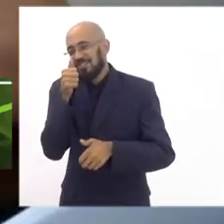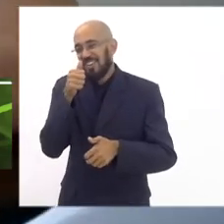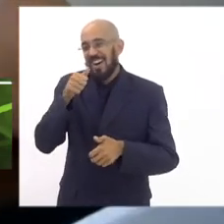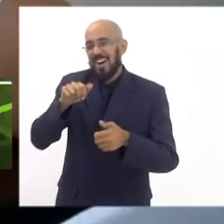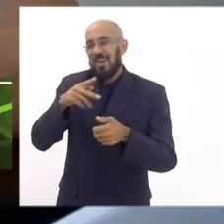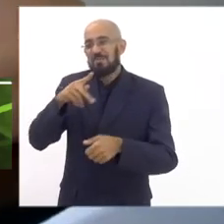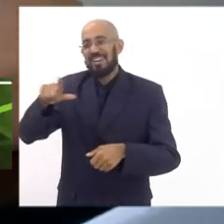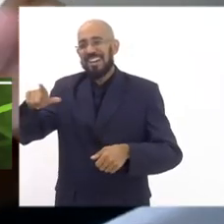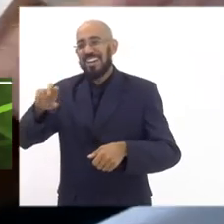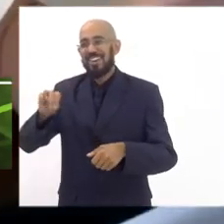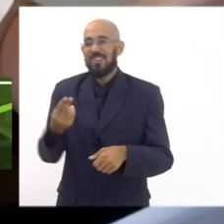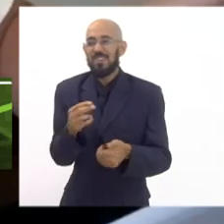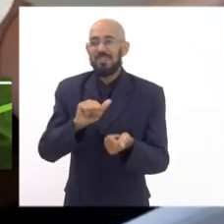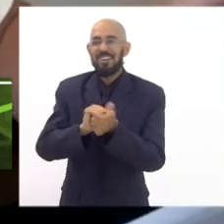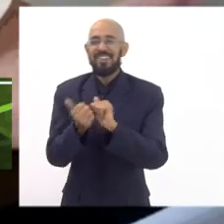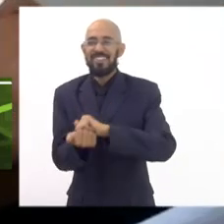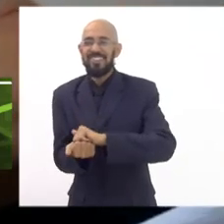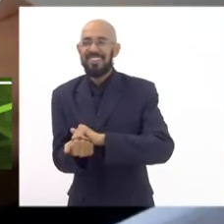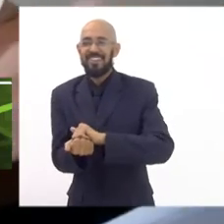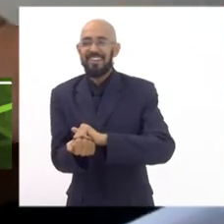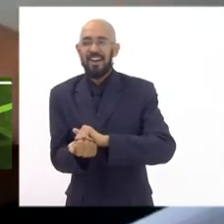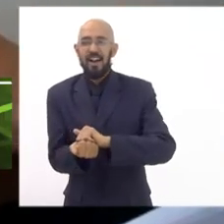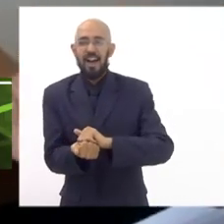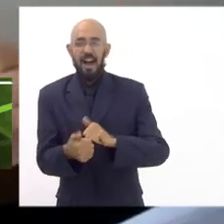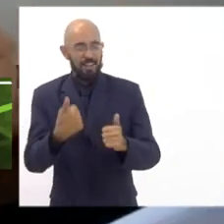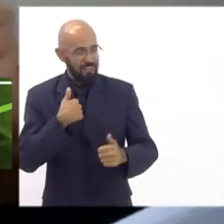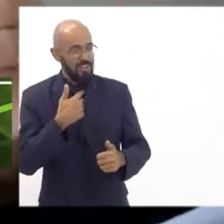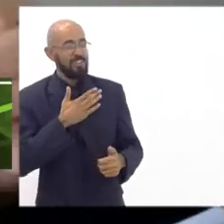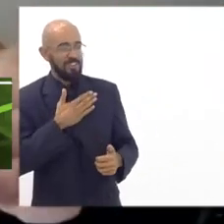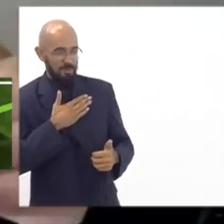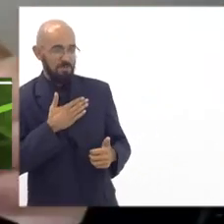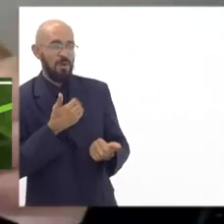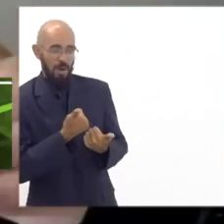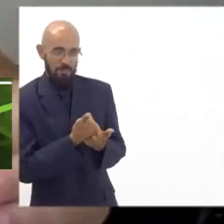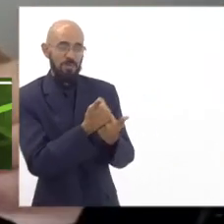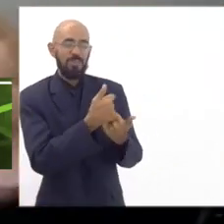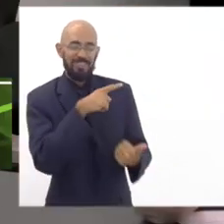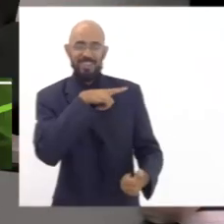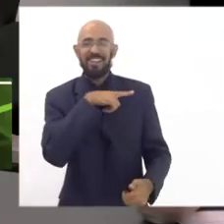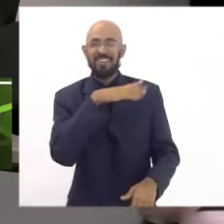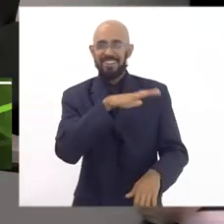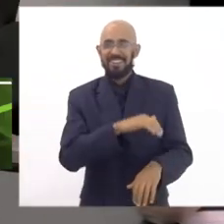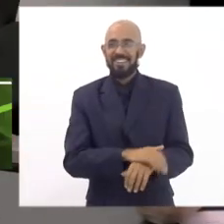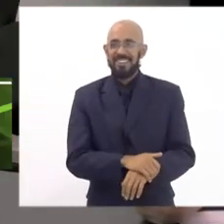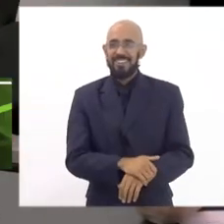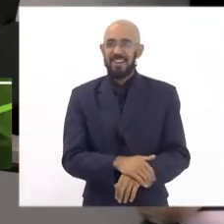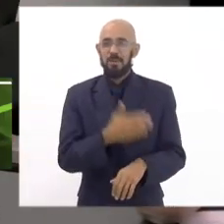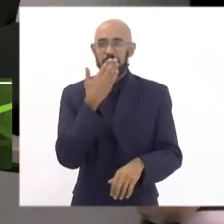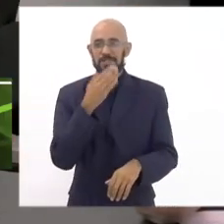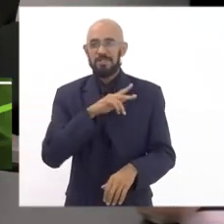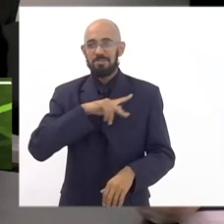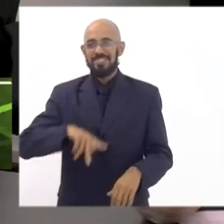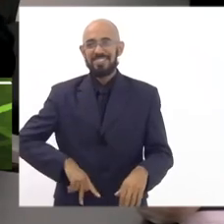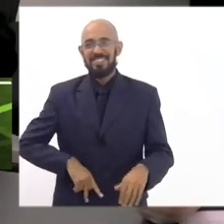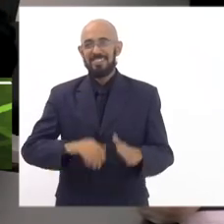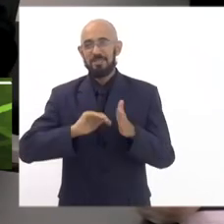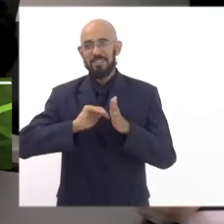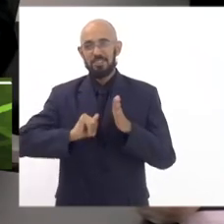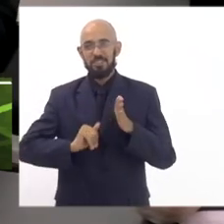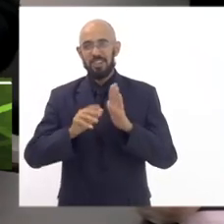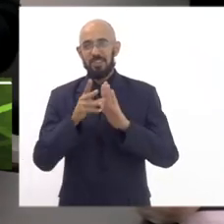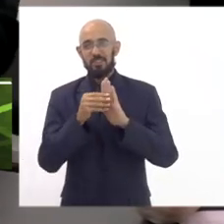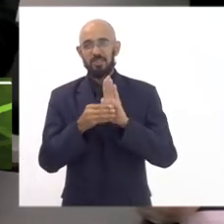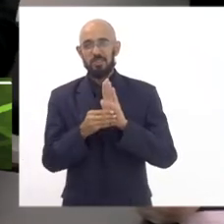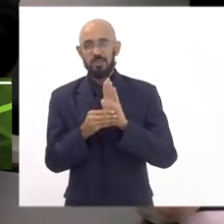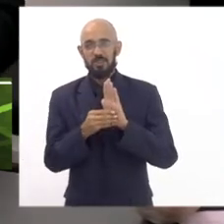adequada. Aí contará com o meu apoio. Vamos embora. Então, estou fazendo um alerta. Pedir ao presidente para tirar de pauta. Ok. Pode tirar de